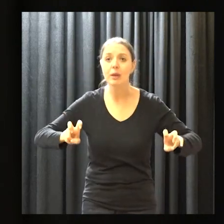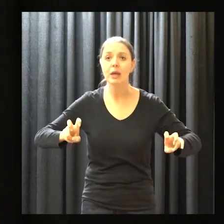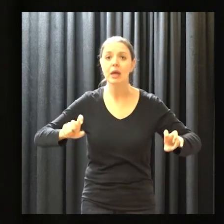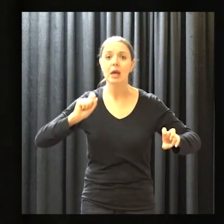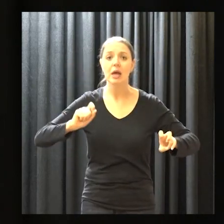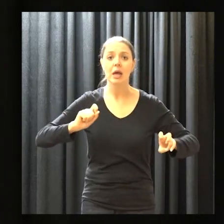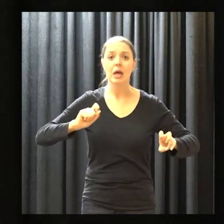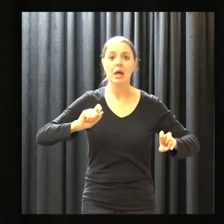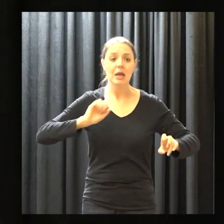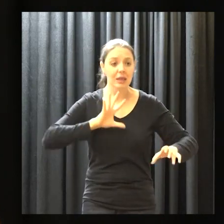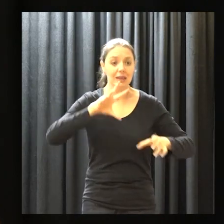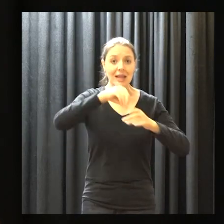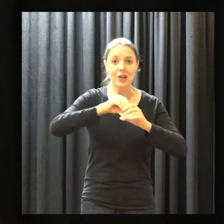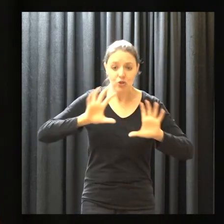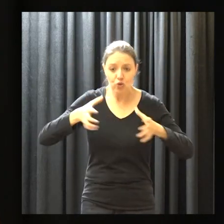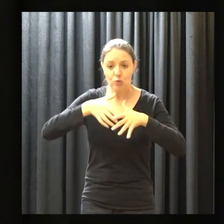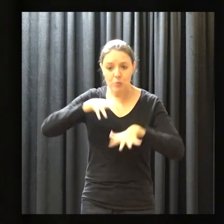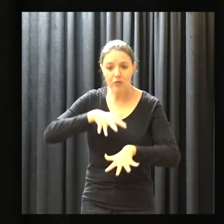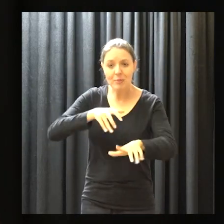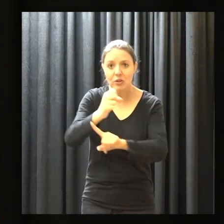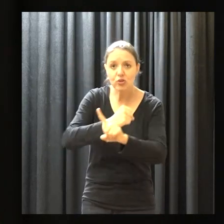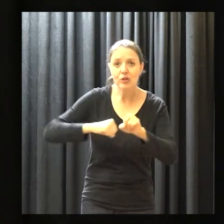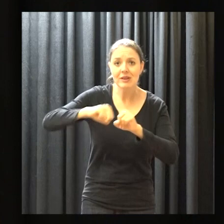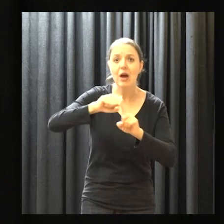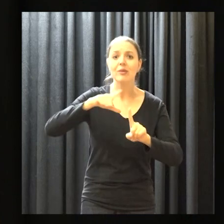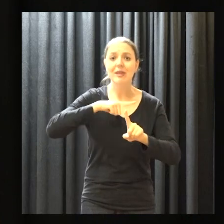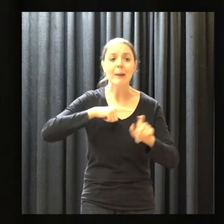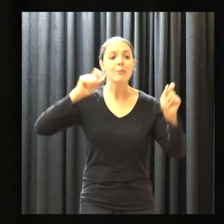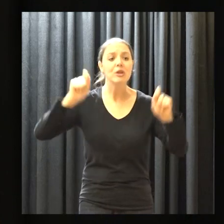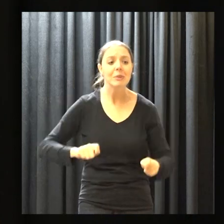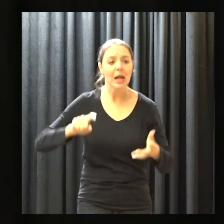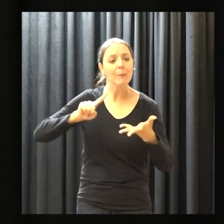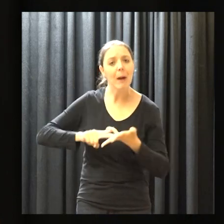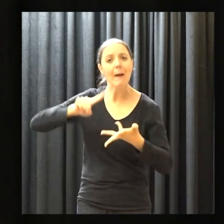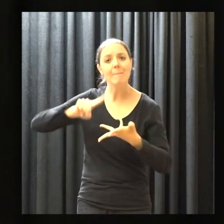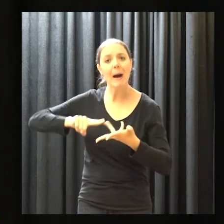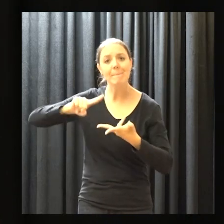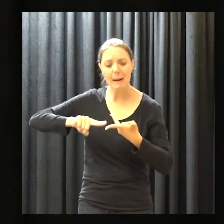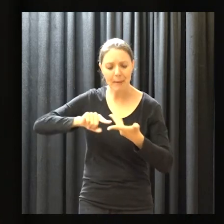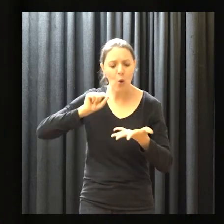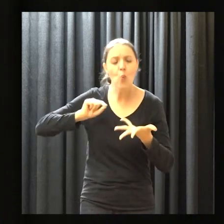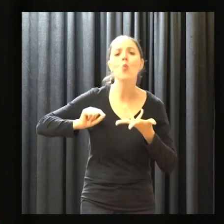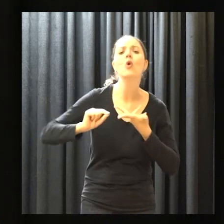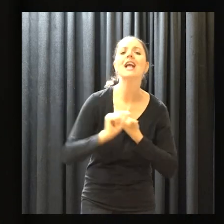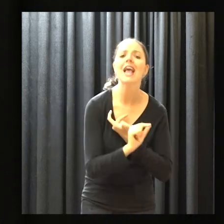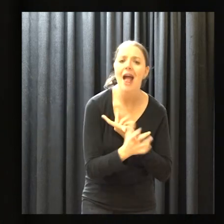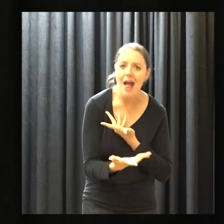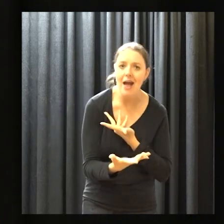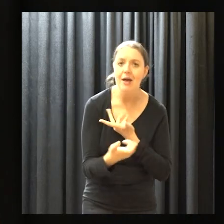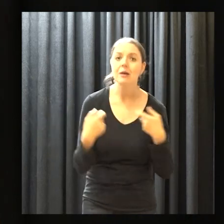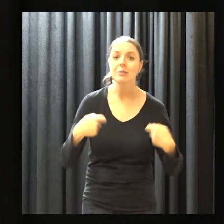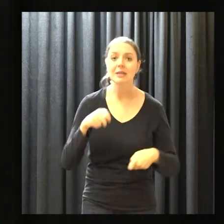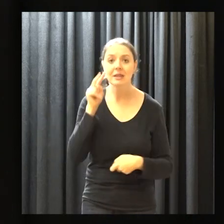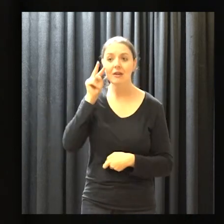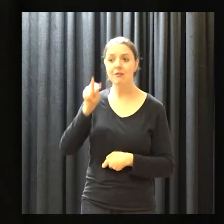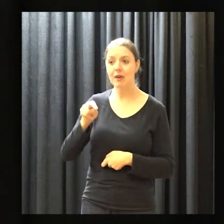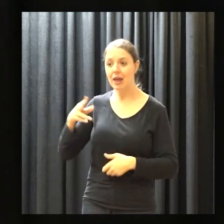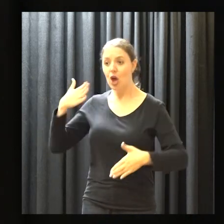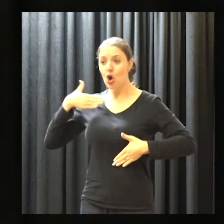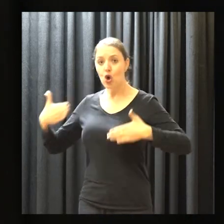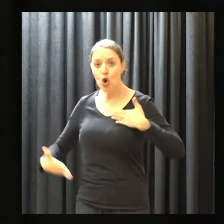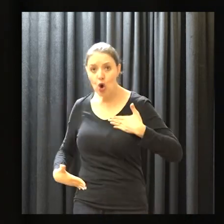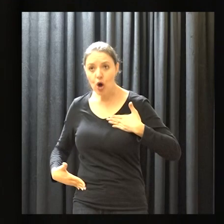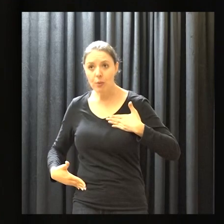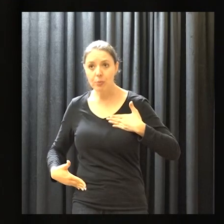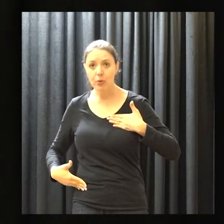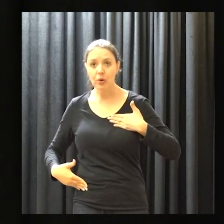formar coalição, porque uma outra definição para o Queen é da pátria e corpo de aliança. Corpo de